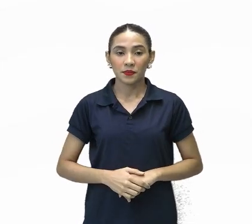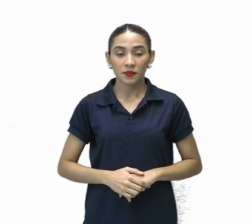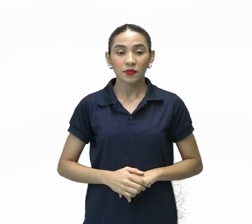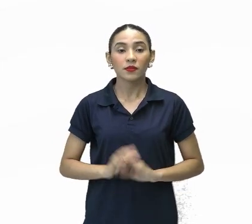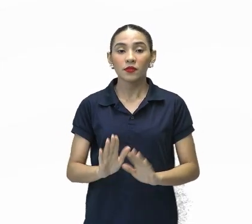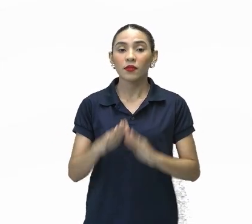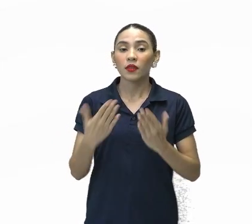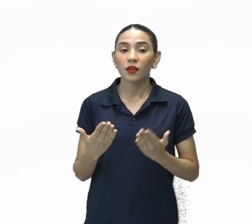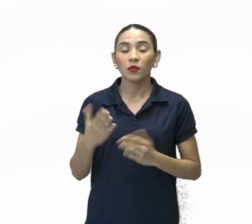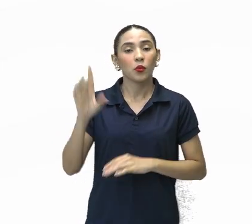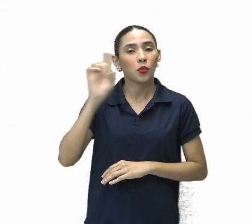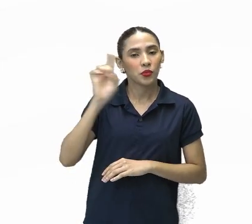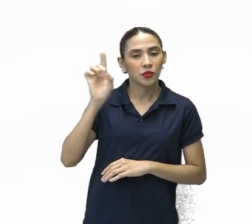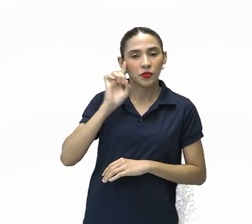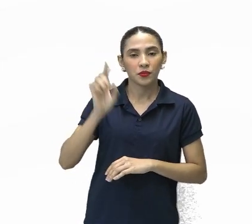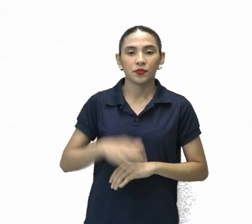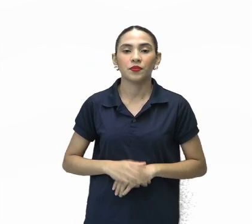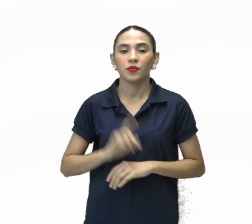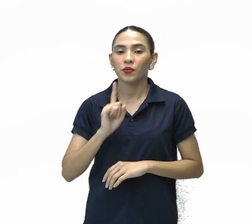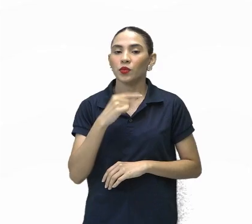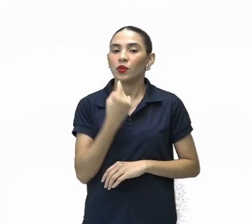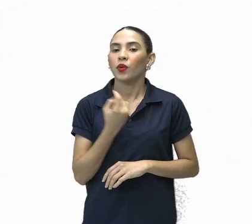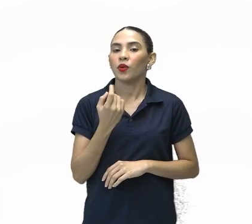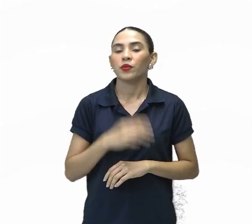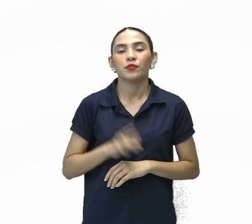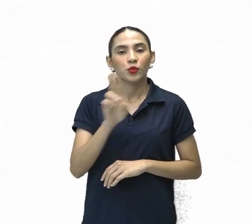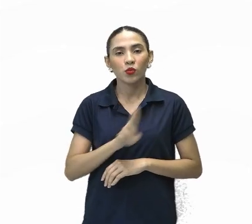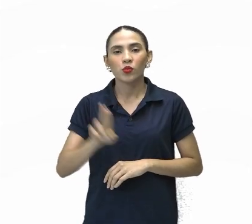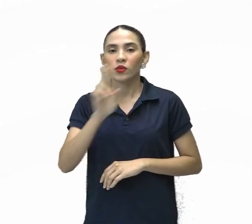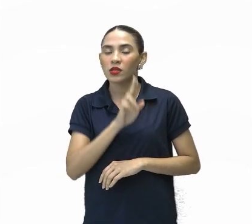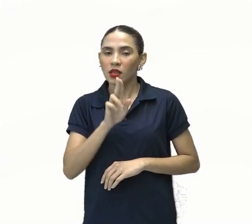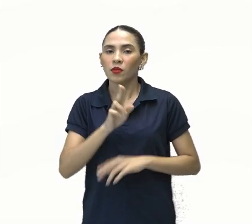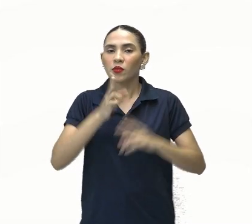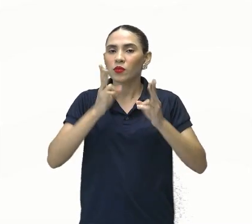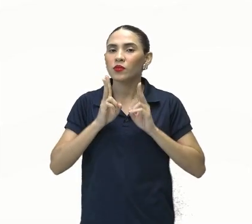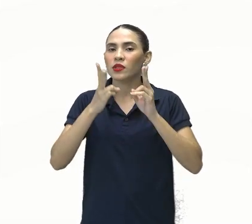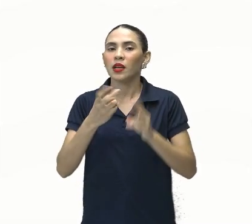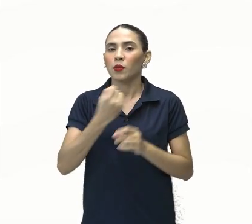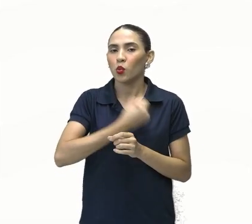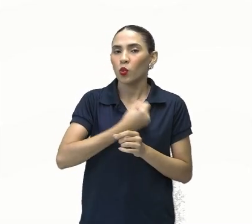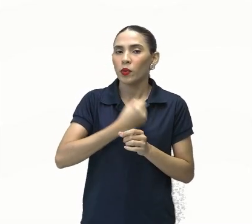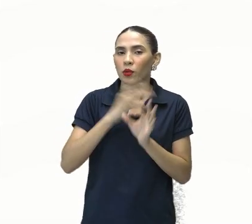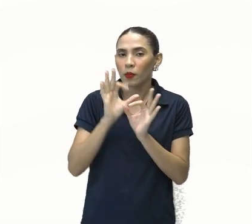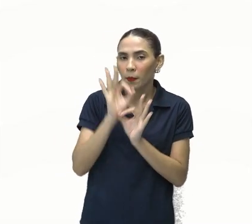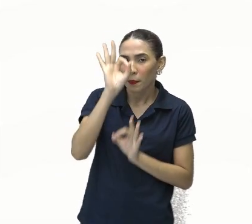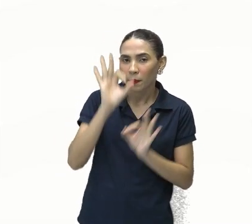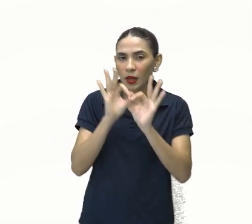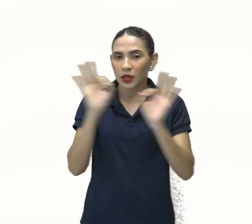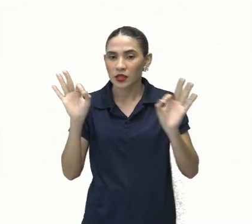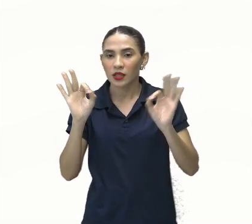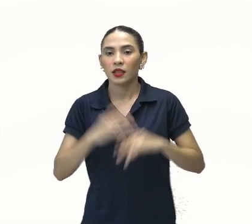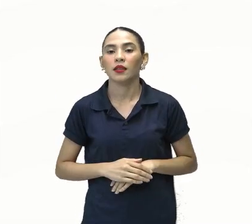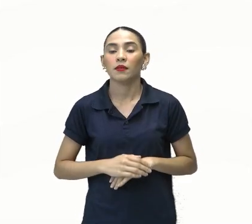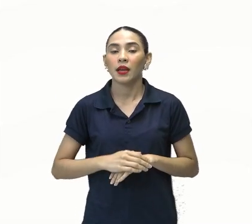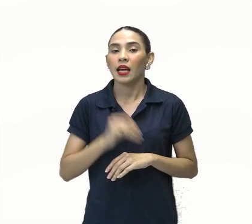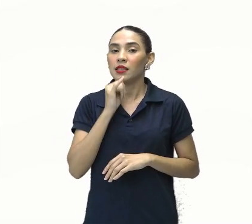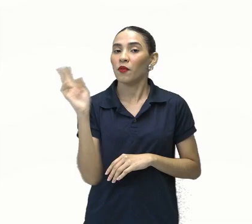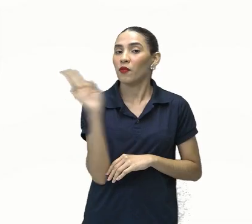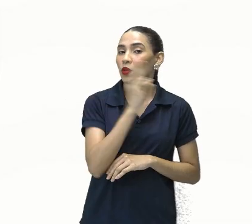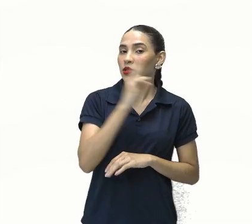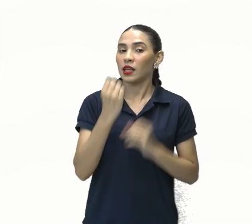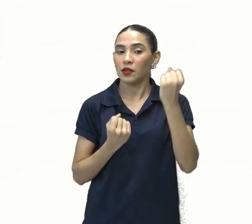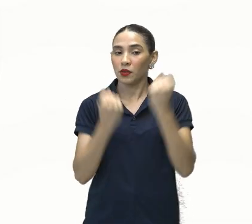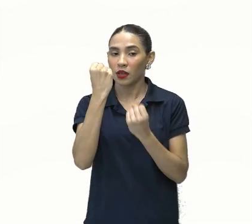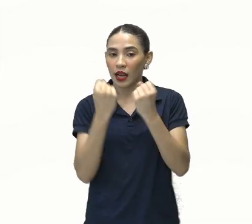Grandezas. Em nosso cotidiano, lidamos com grandezas o tempo inteiro. A velocidade de um veículo,